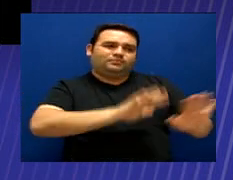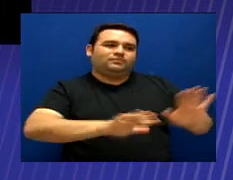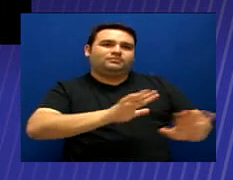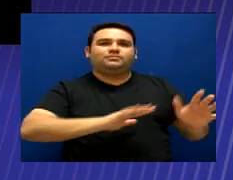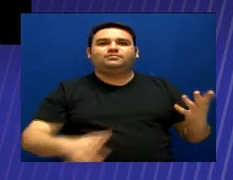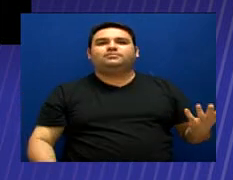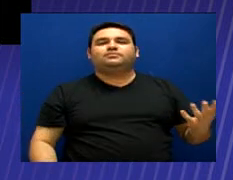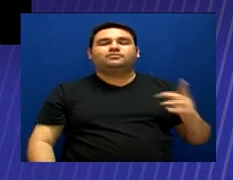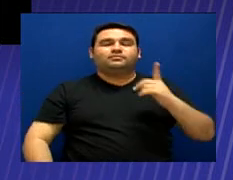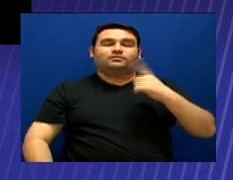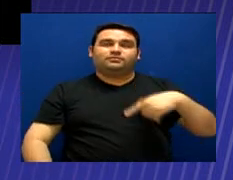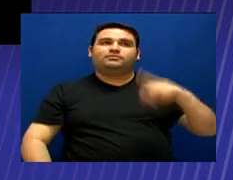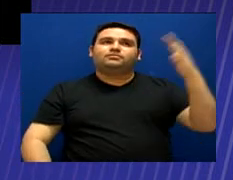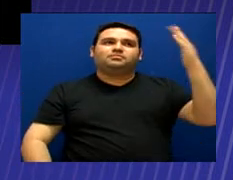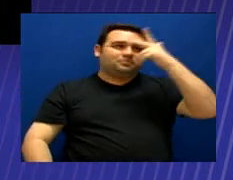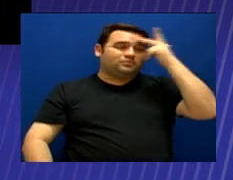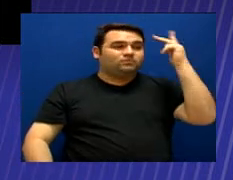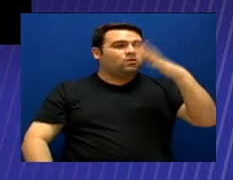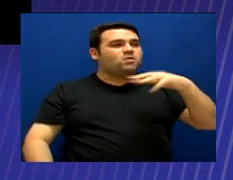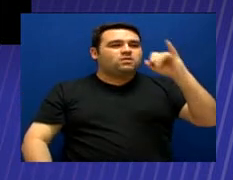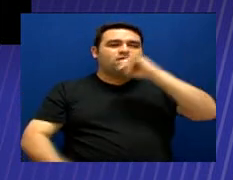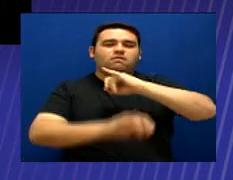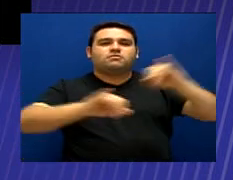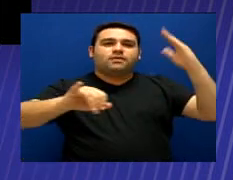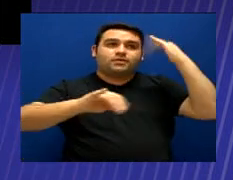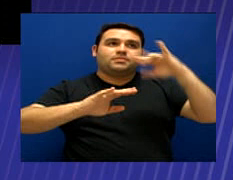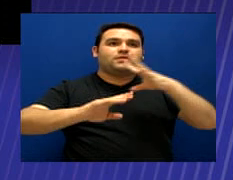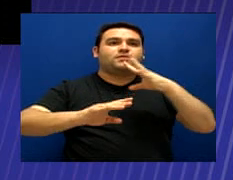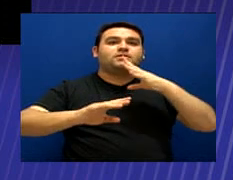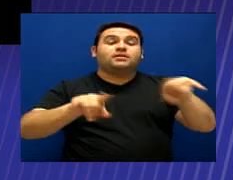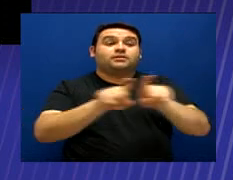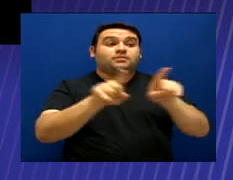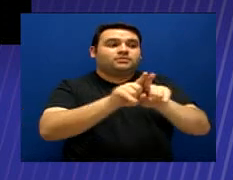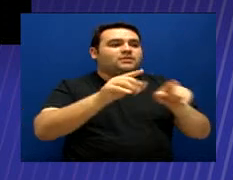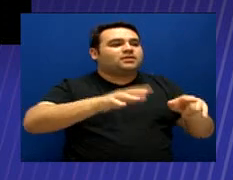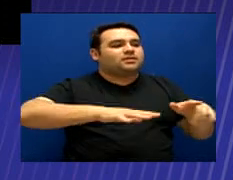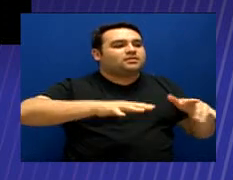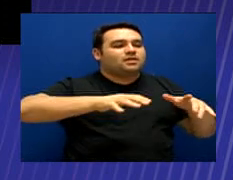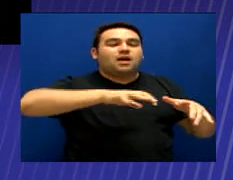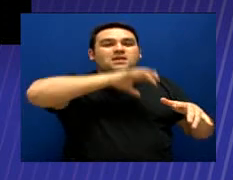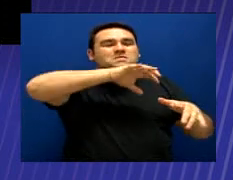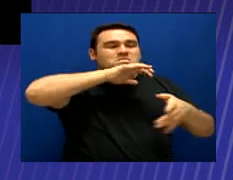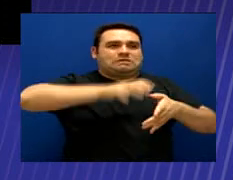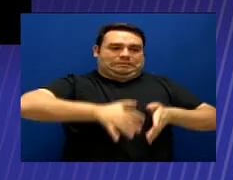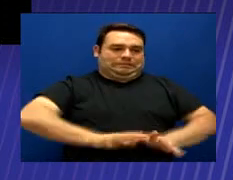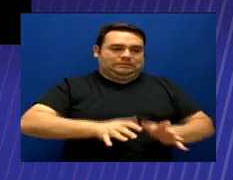preventivas. E eu acho que a conscientização da população, o controle de natalidade, é